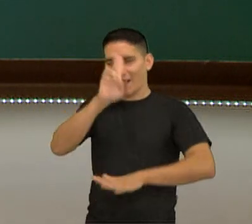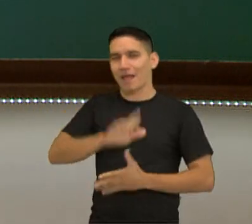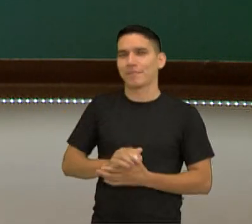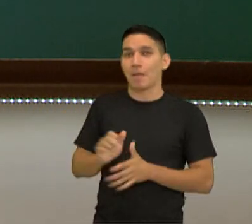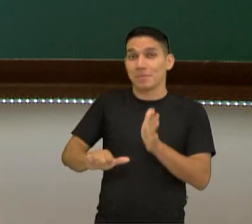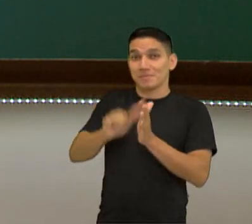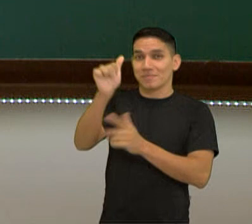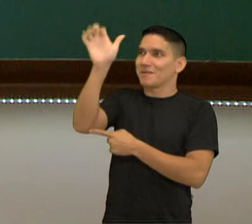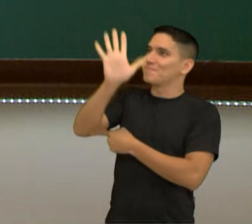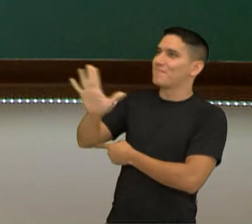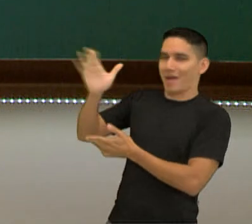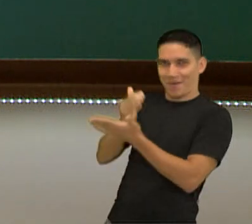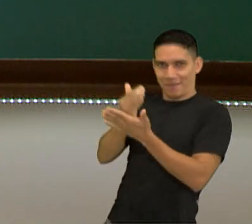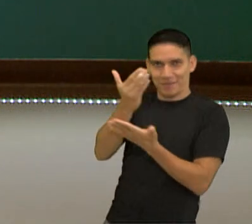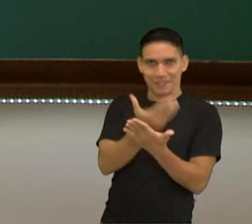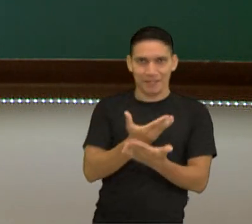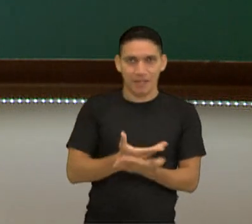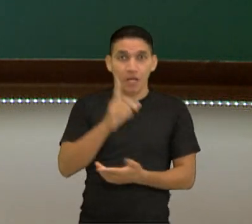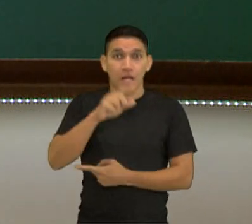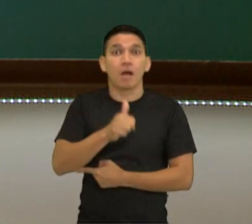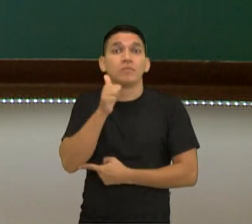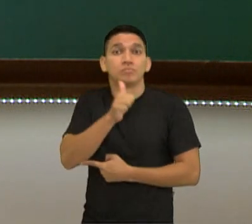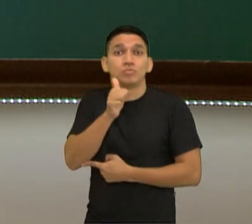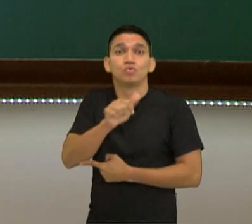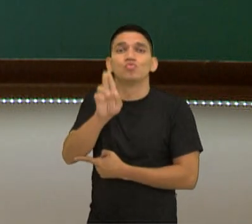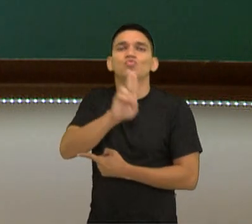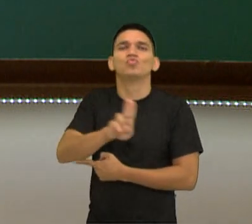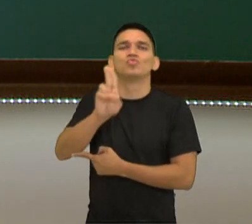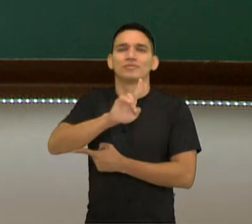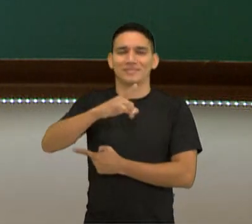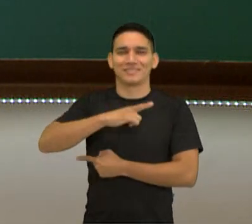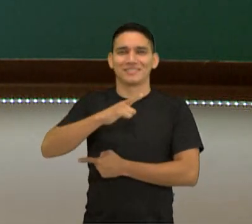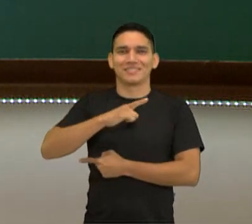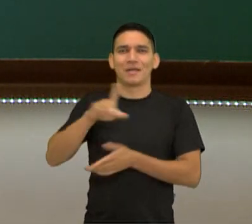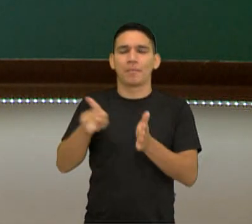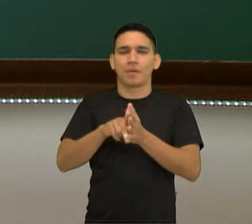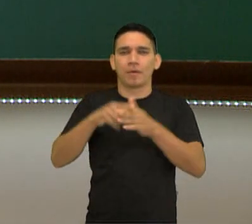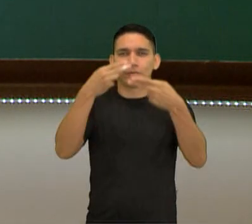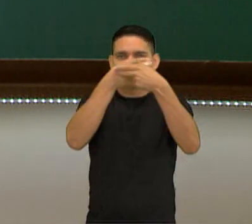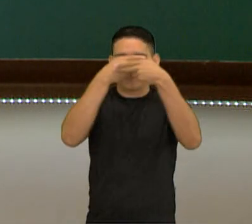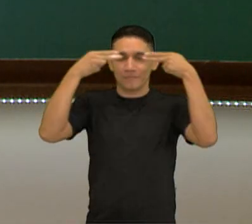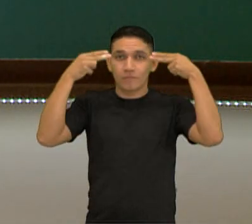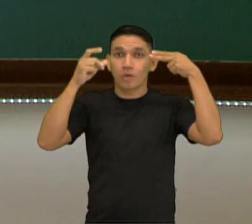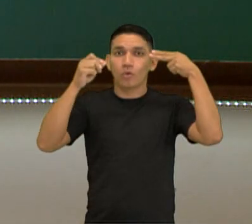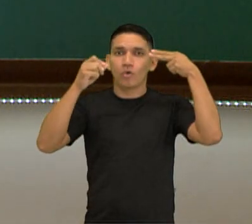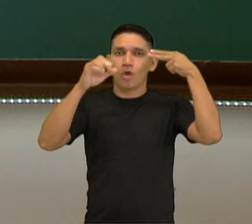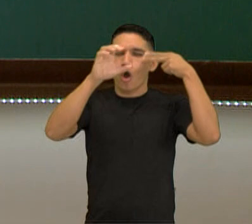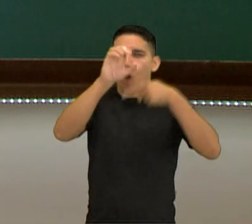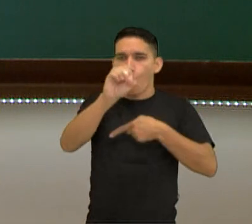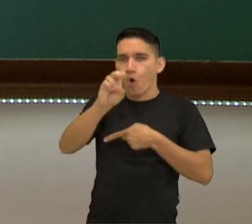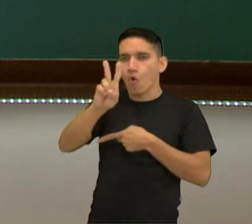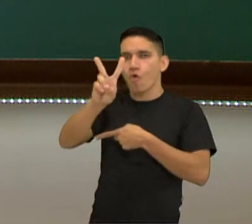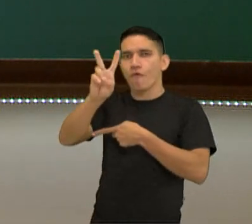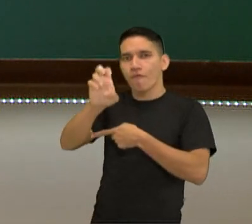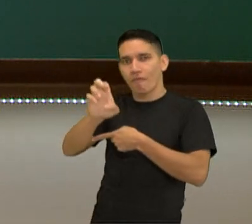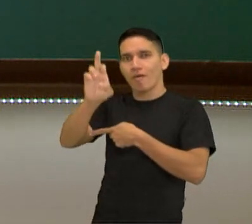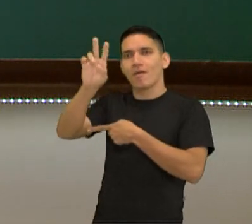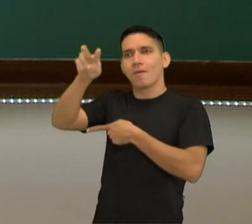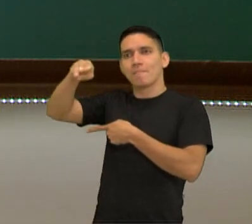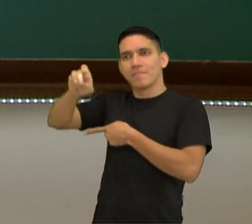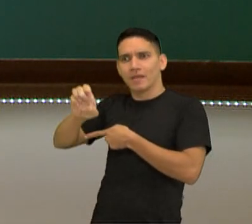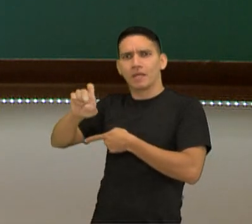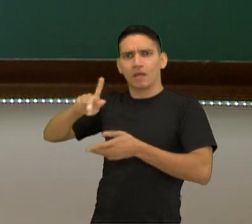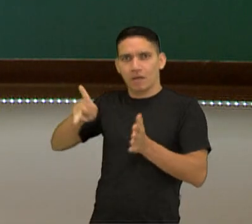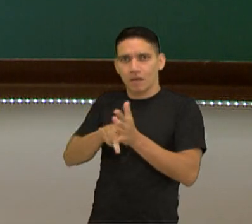imagem no início da aula? Era uma mulher com uma faixa em volta dos olhos escrito ouve-me, né? Uma venda.